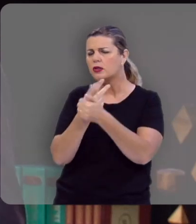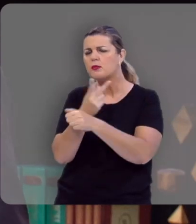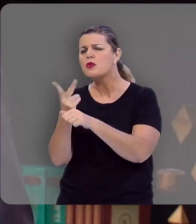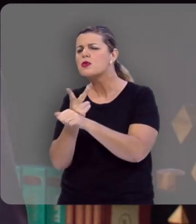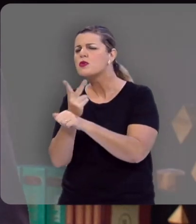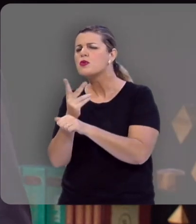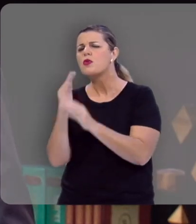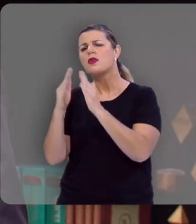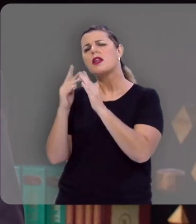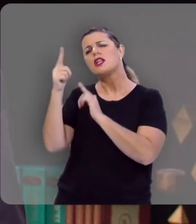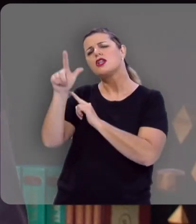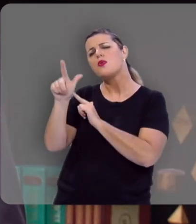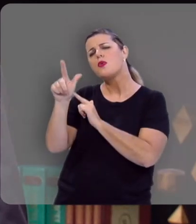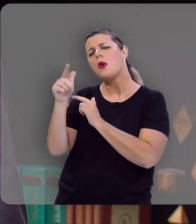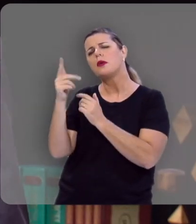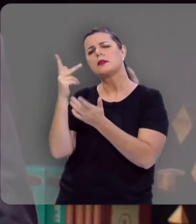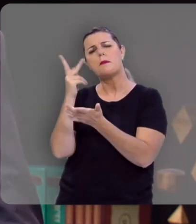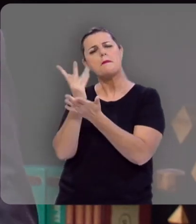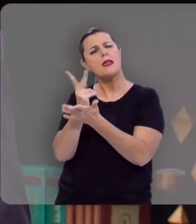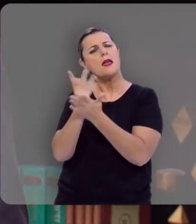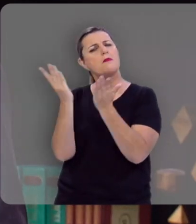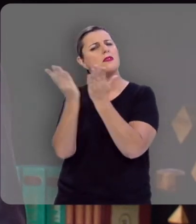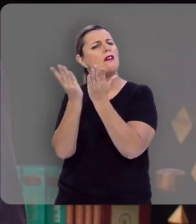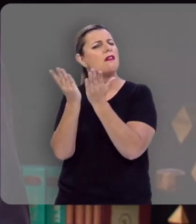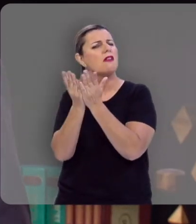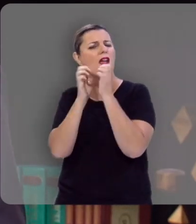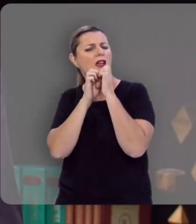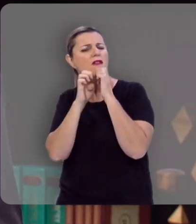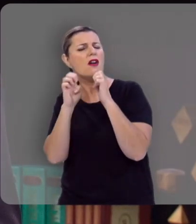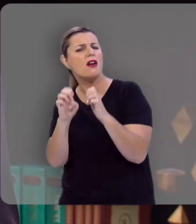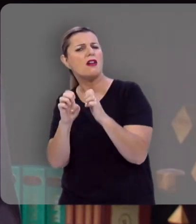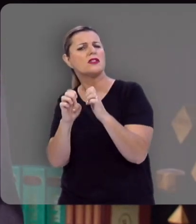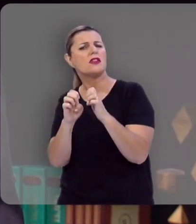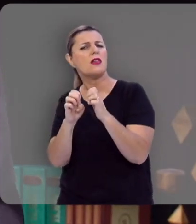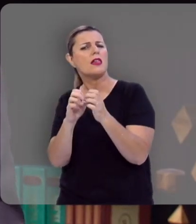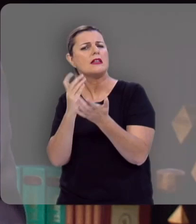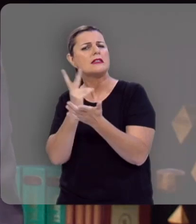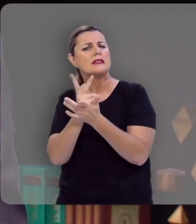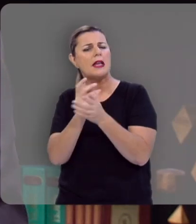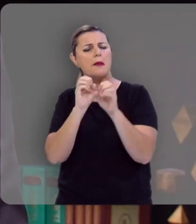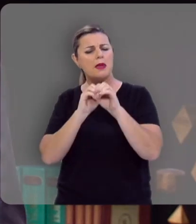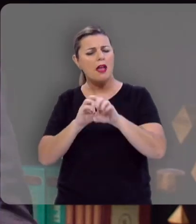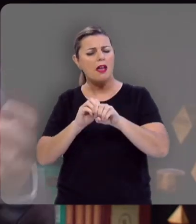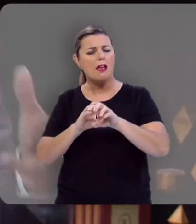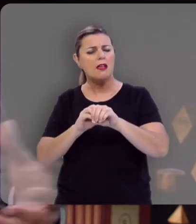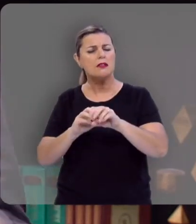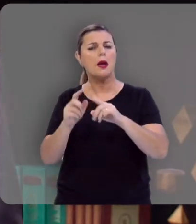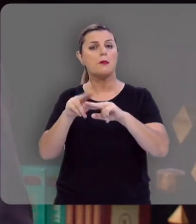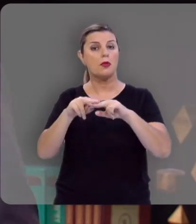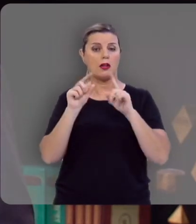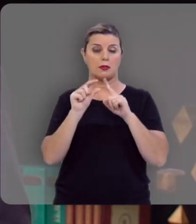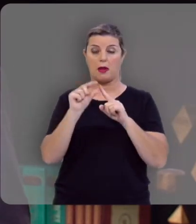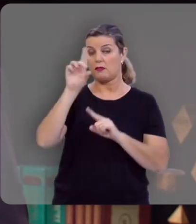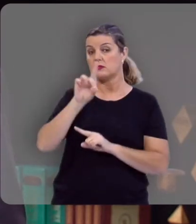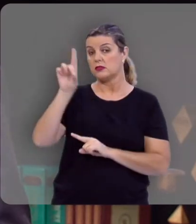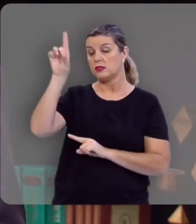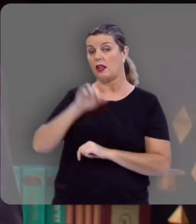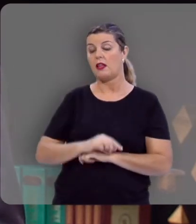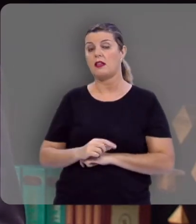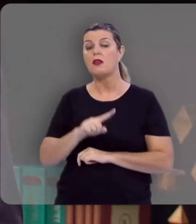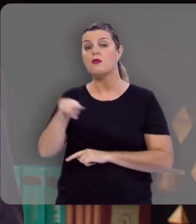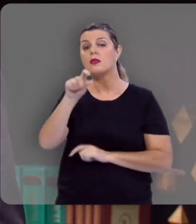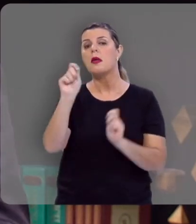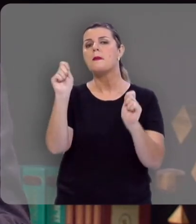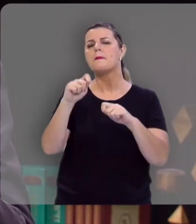procure uma igreja genuinamente bíblica e evangélica, que esteja sendo orientada pelas Escrituras Sagradas, para que